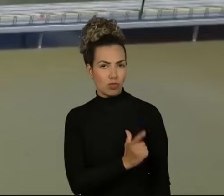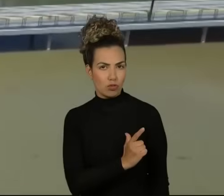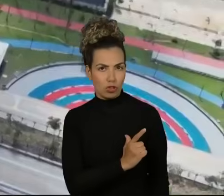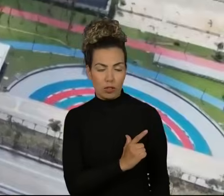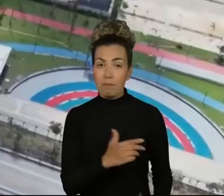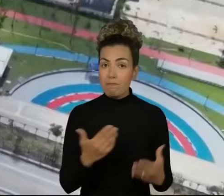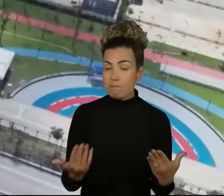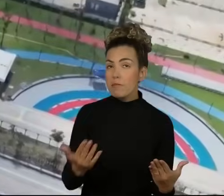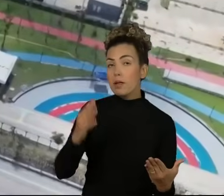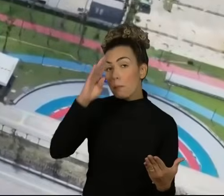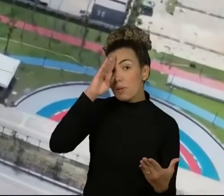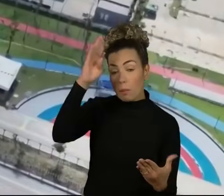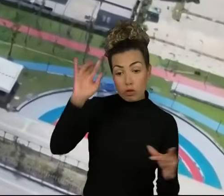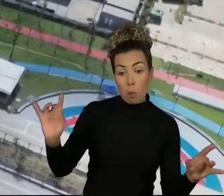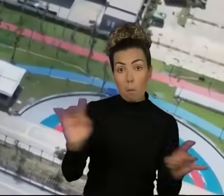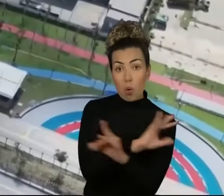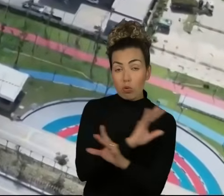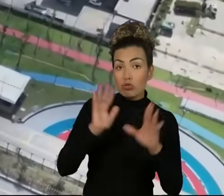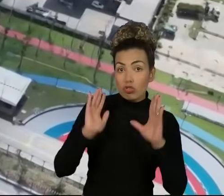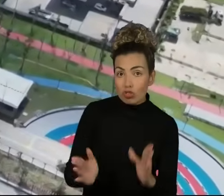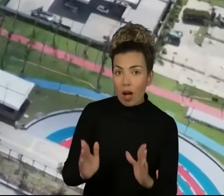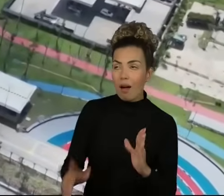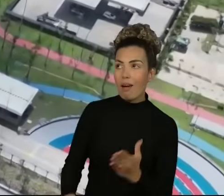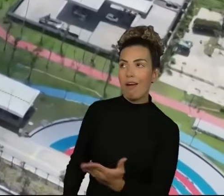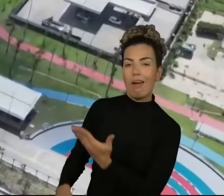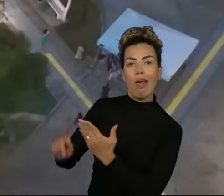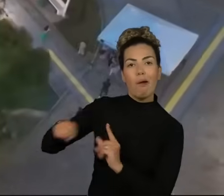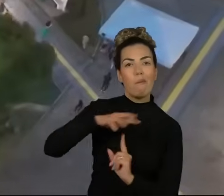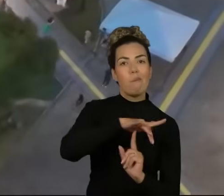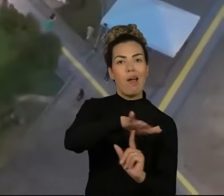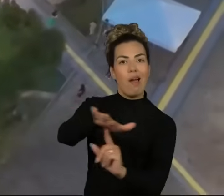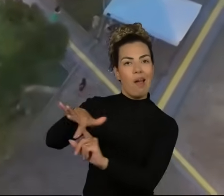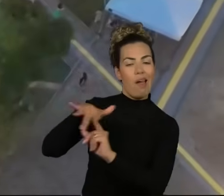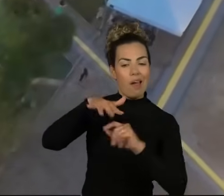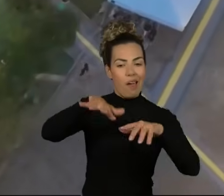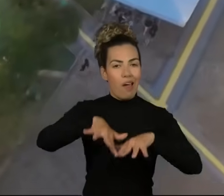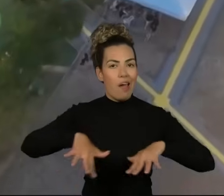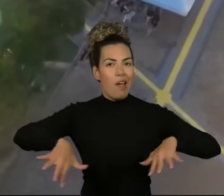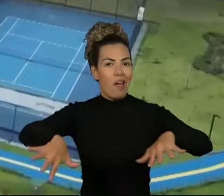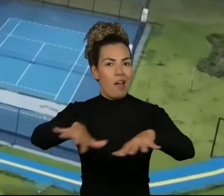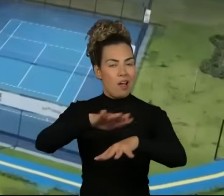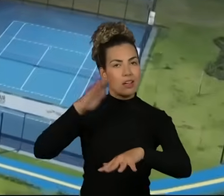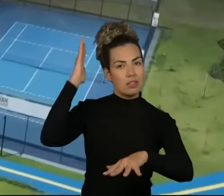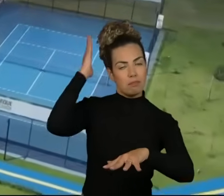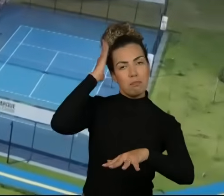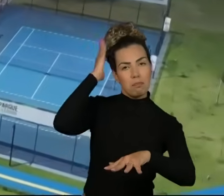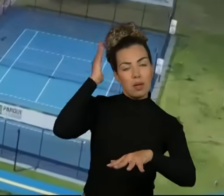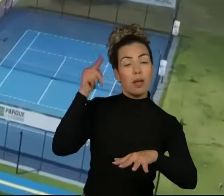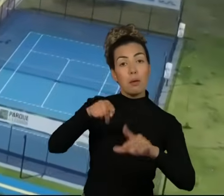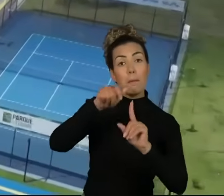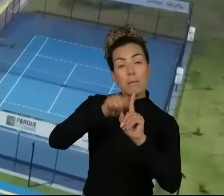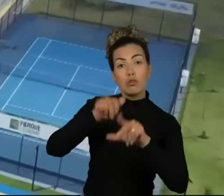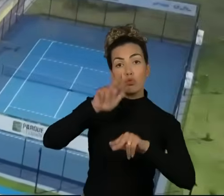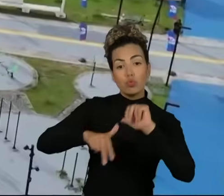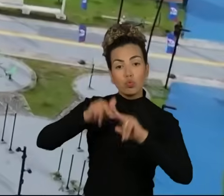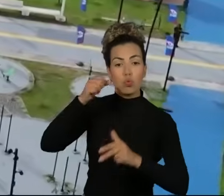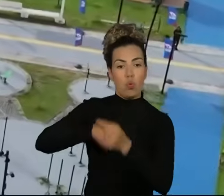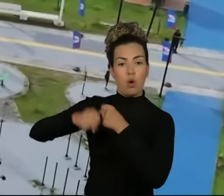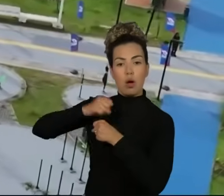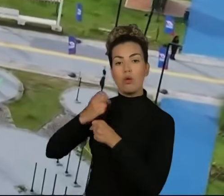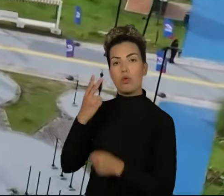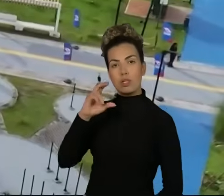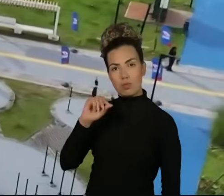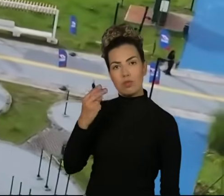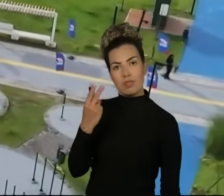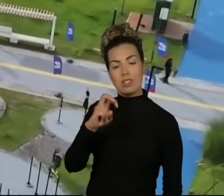Um dos pontos finalizados é o Parque da Cidade de Belém. Inaugurado no final de junho de 2025,